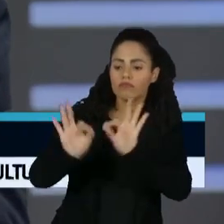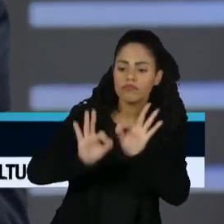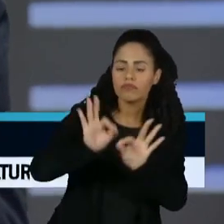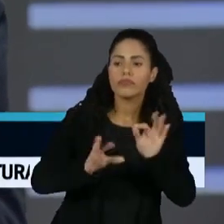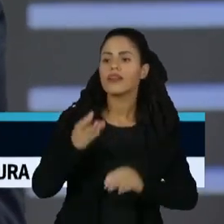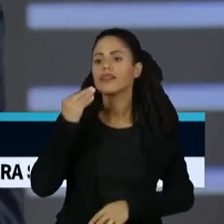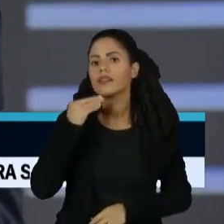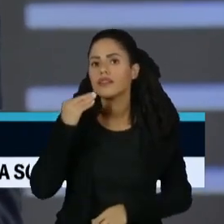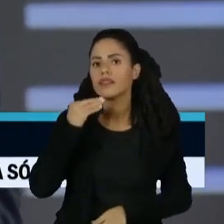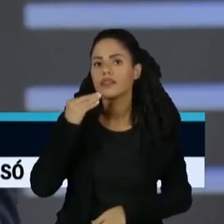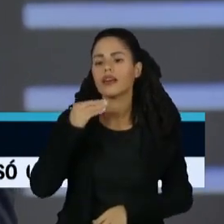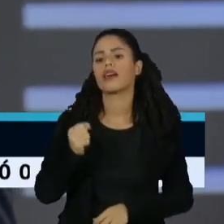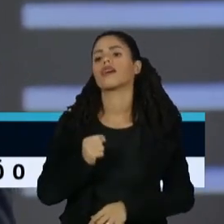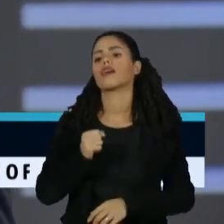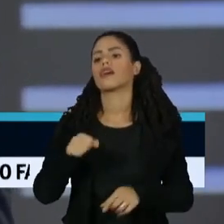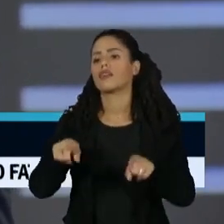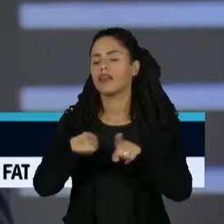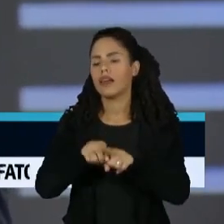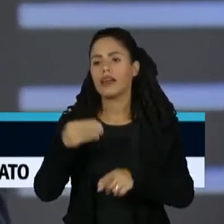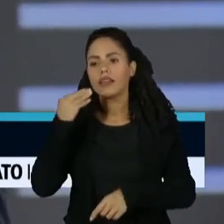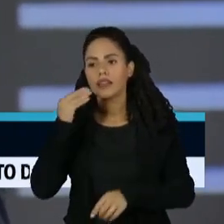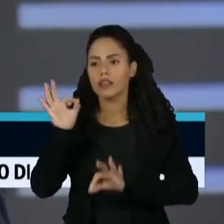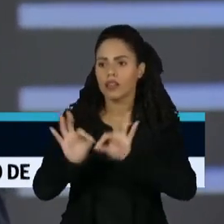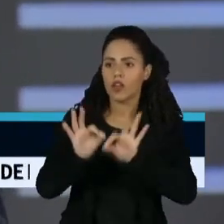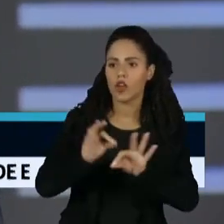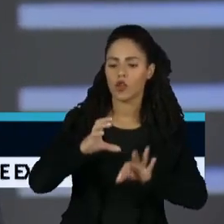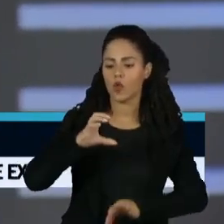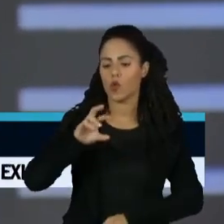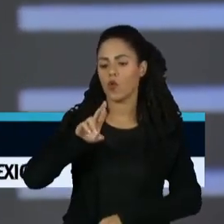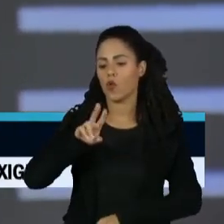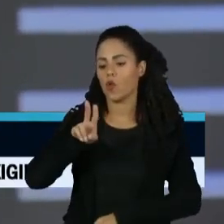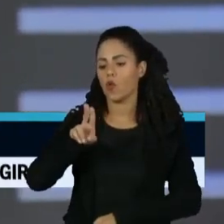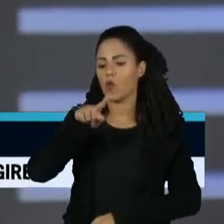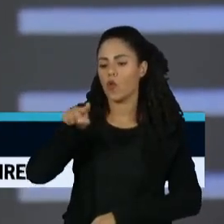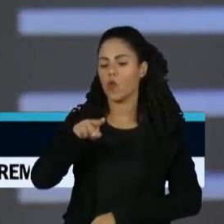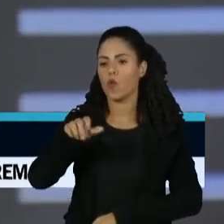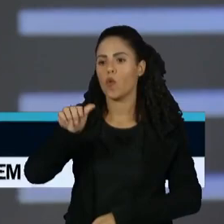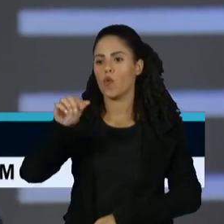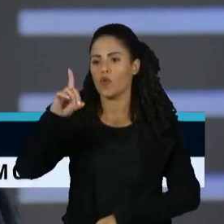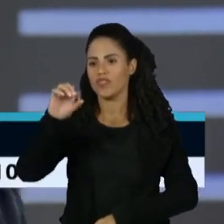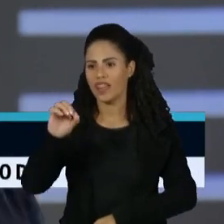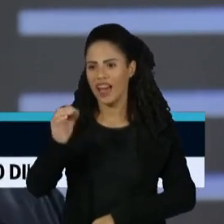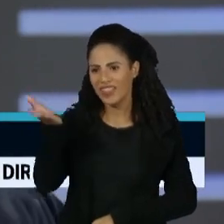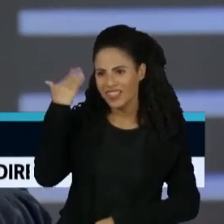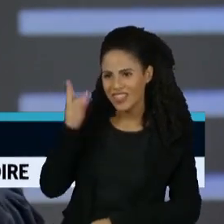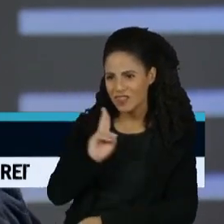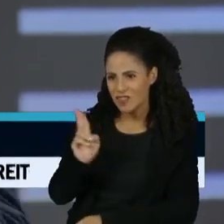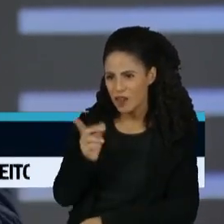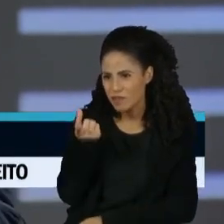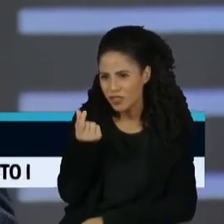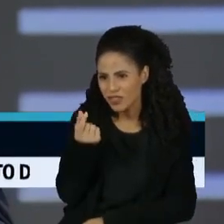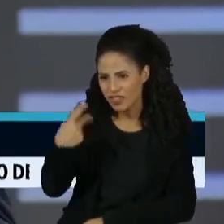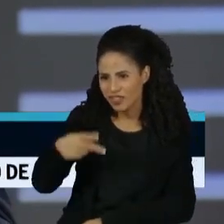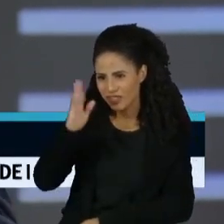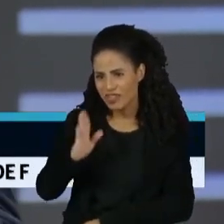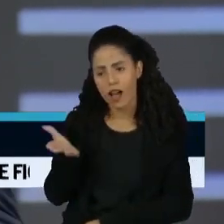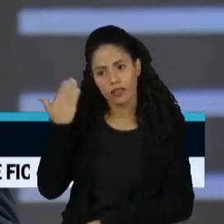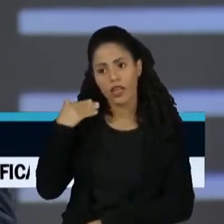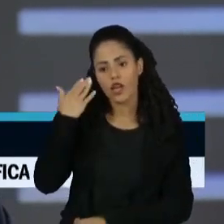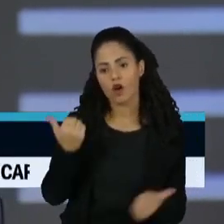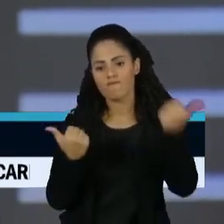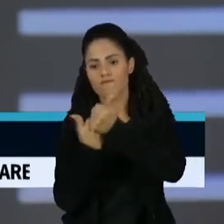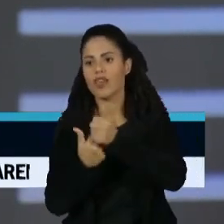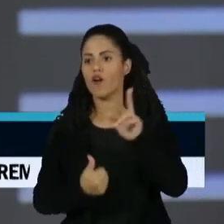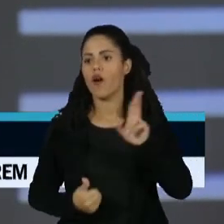Cruzado 1, Plano Cruzado 2, Plano Bresser, Plano Verão, Plano Collor 1 e Plano Collor 2. Todos fracassaram e o Plano Real